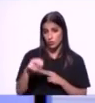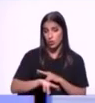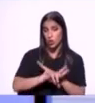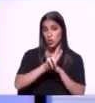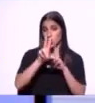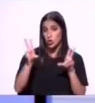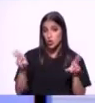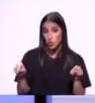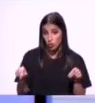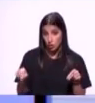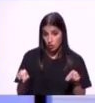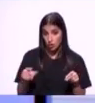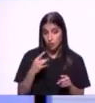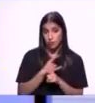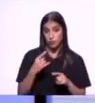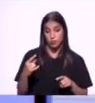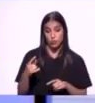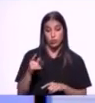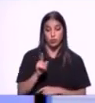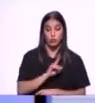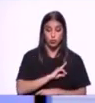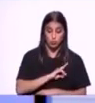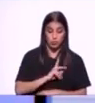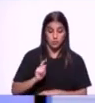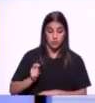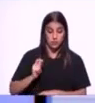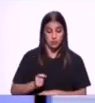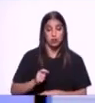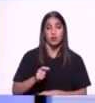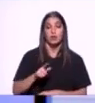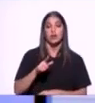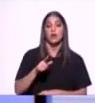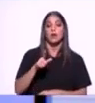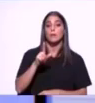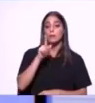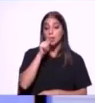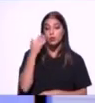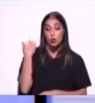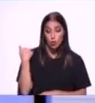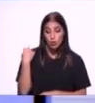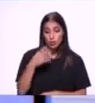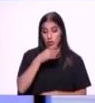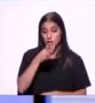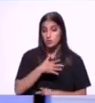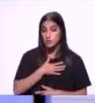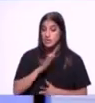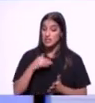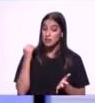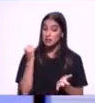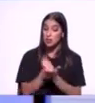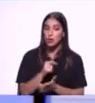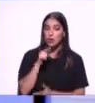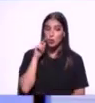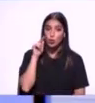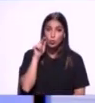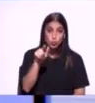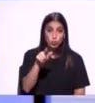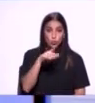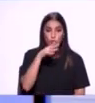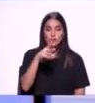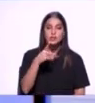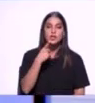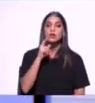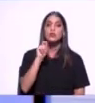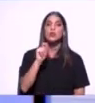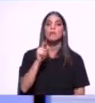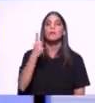ordem expressa do Sr. Presidente Jorge Nuno Pinto da Costa, que nunca me permitiu que o Futebol Porto indicasse o nome de quem quer que